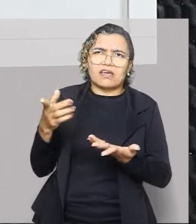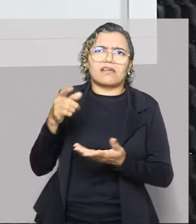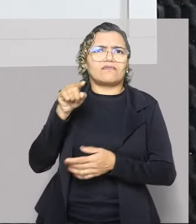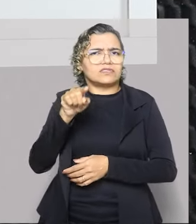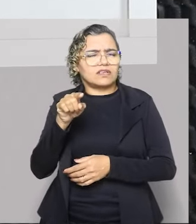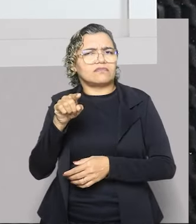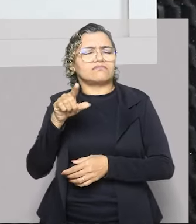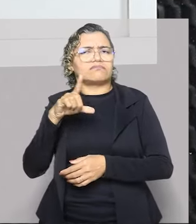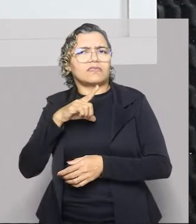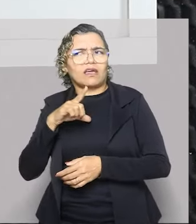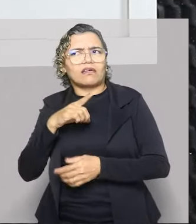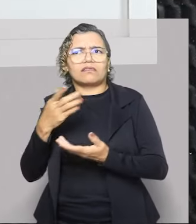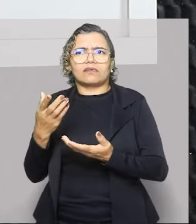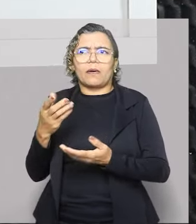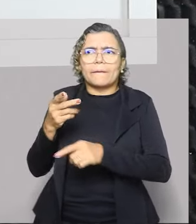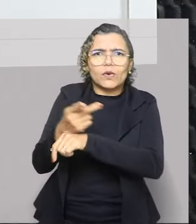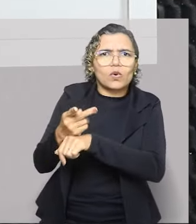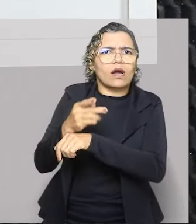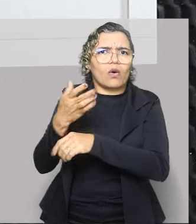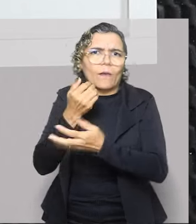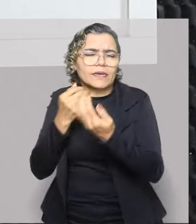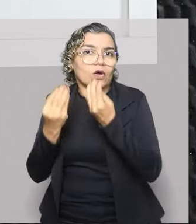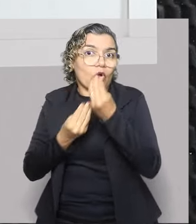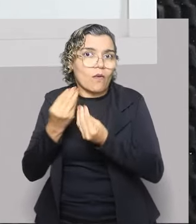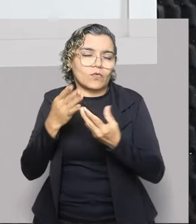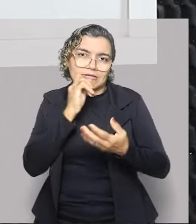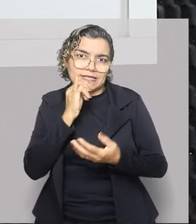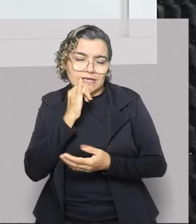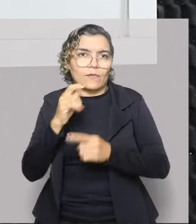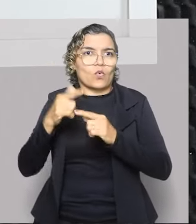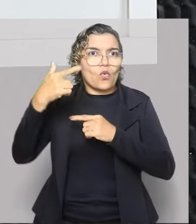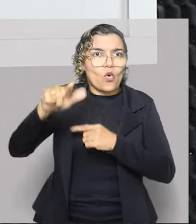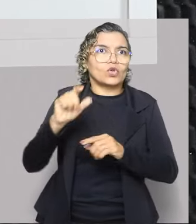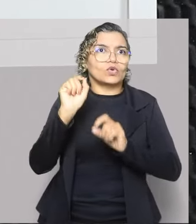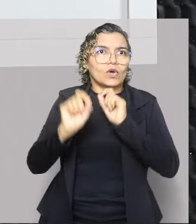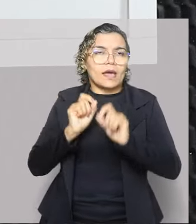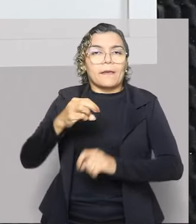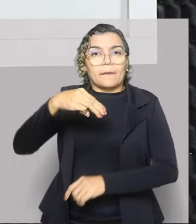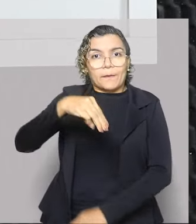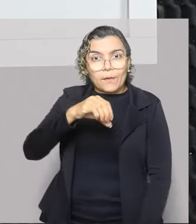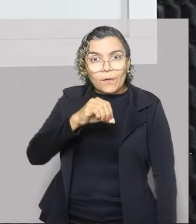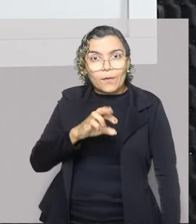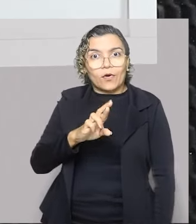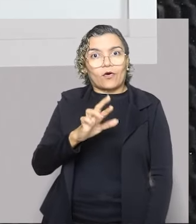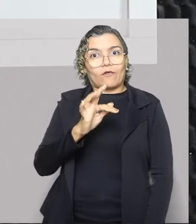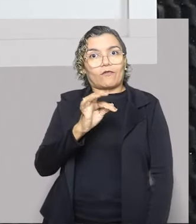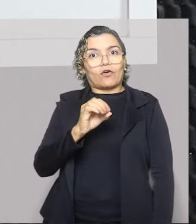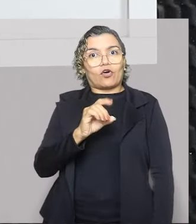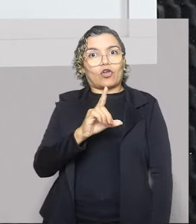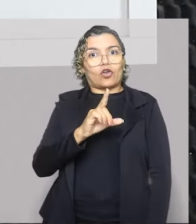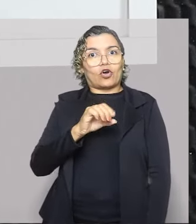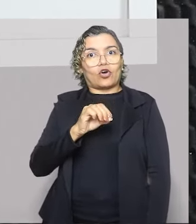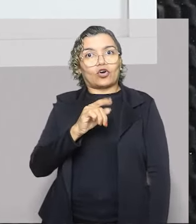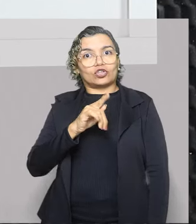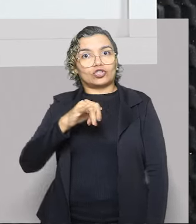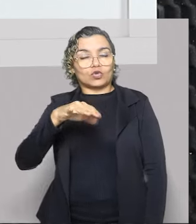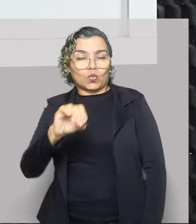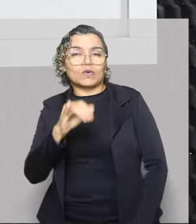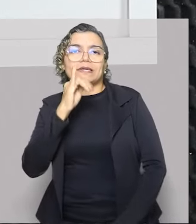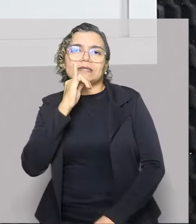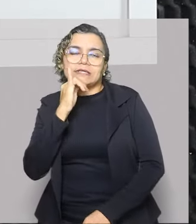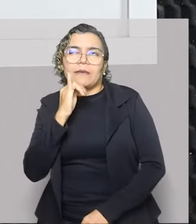Ecológico o segundo conceito que a gente pode pontuar é o conceito morfológico então é quando eu tento ali né entender